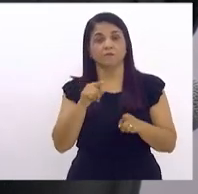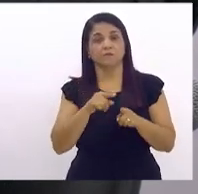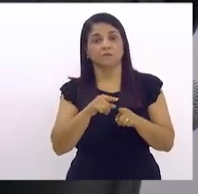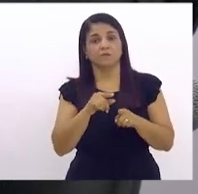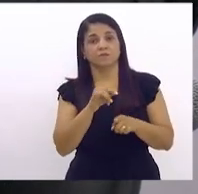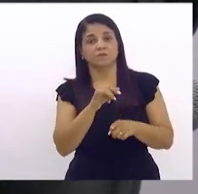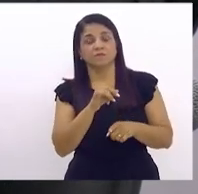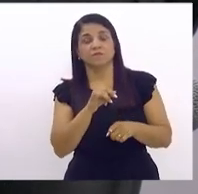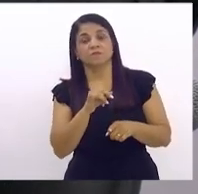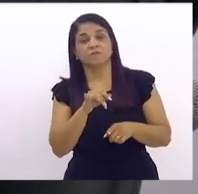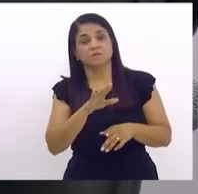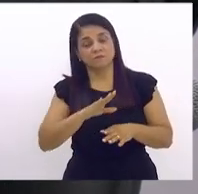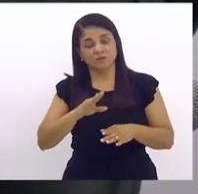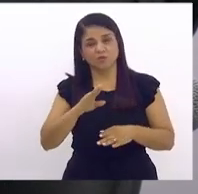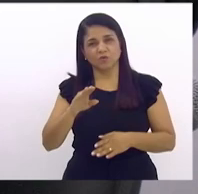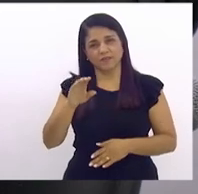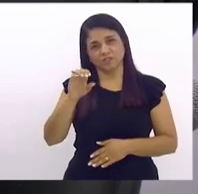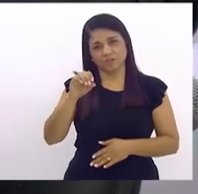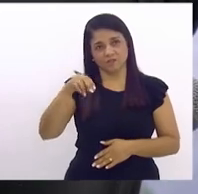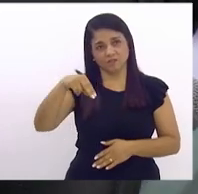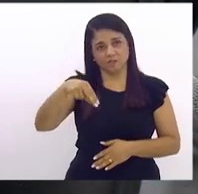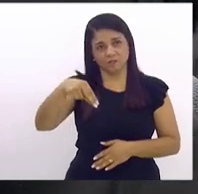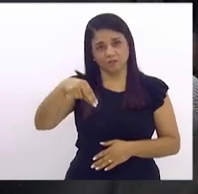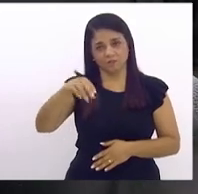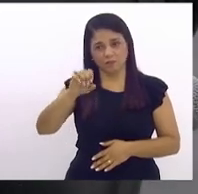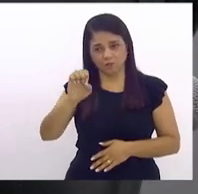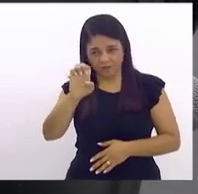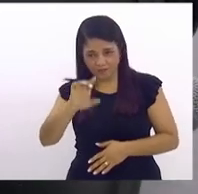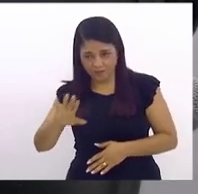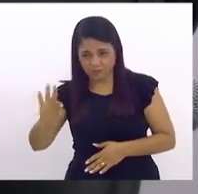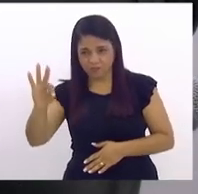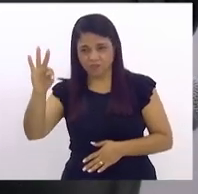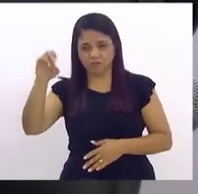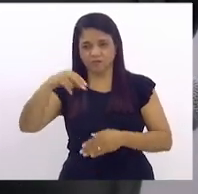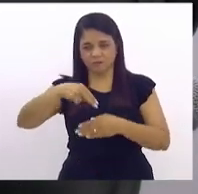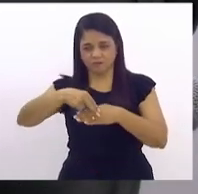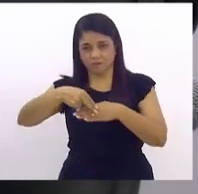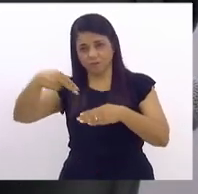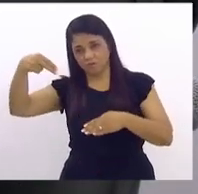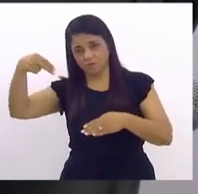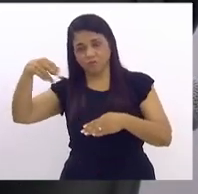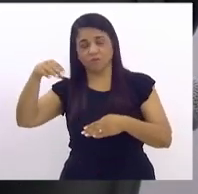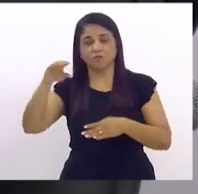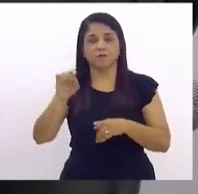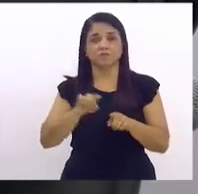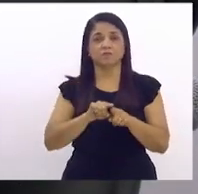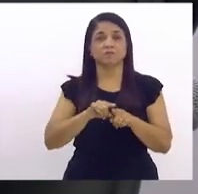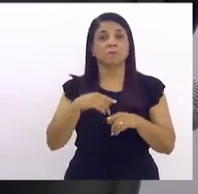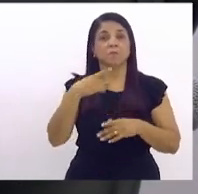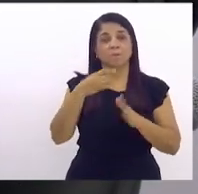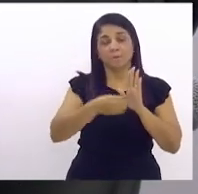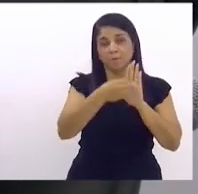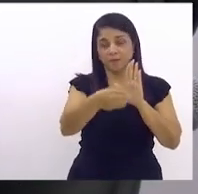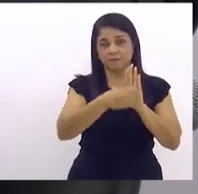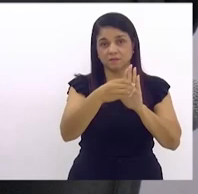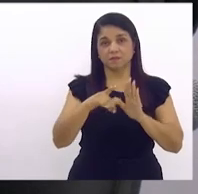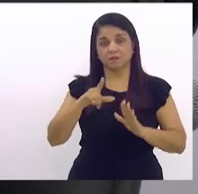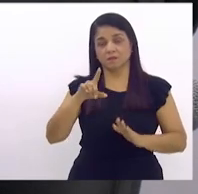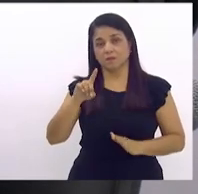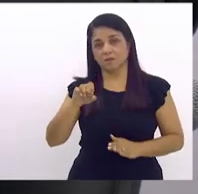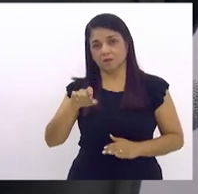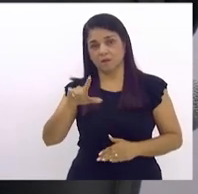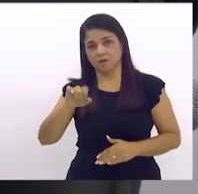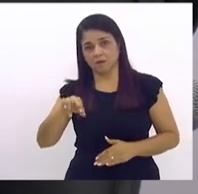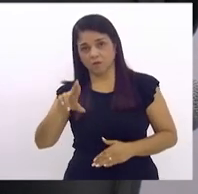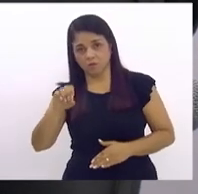outras providências. Para aparecer, o parecer é do deputado Guilherme Delaroli, pela